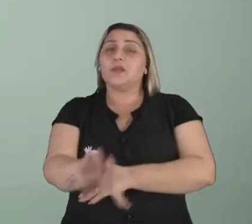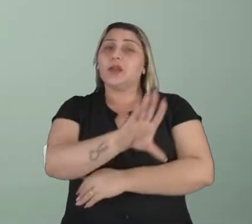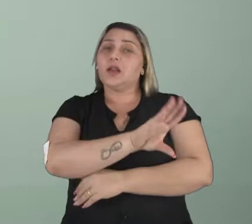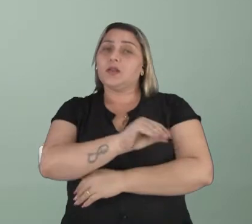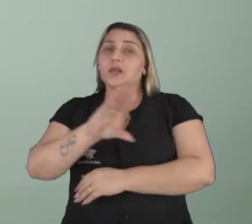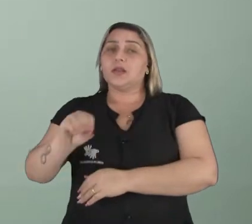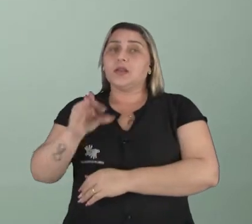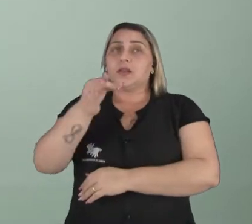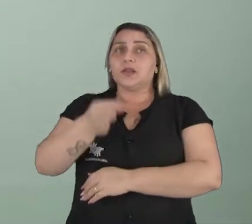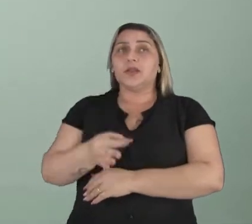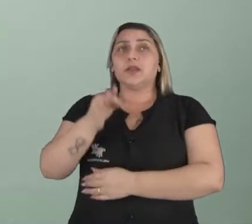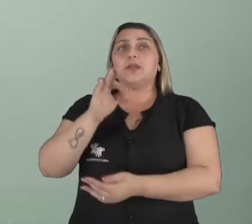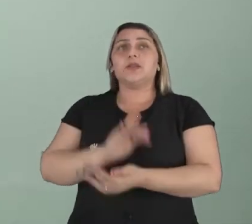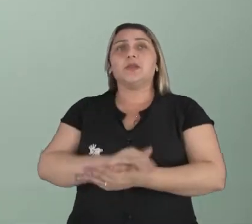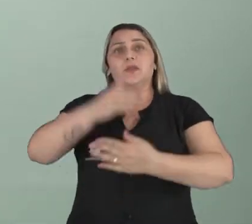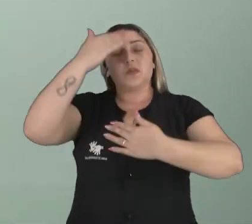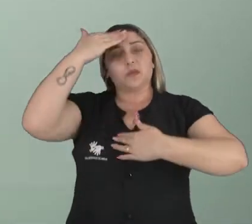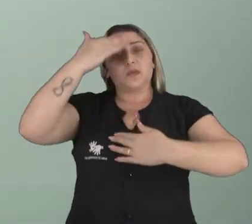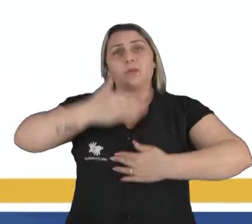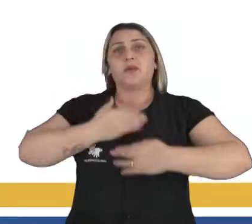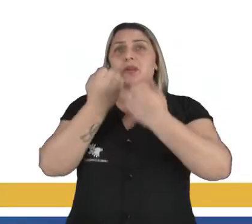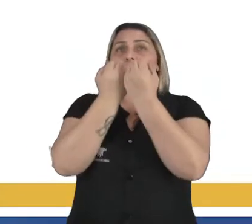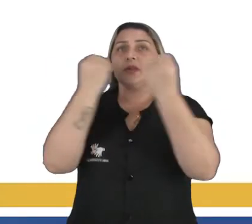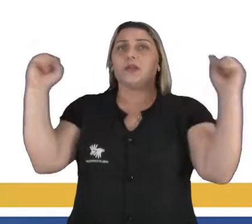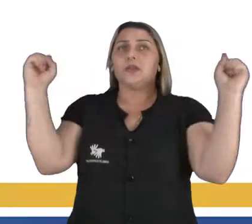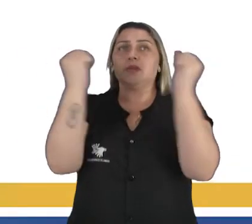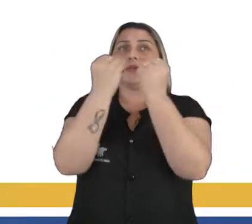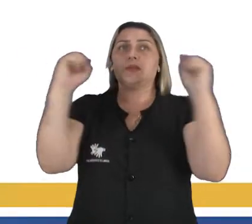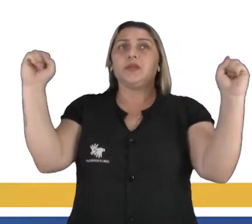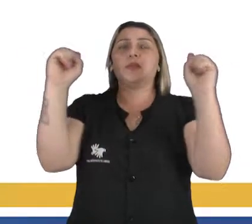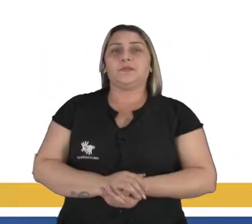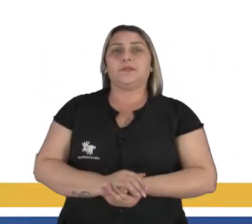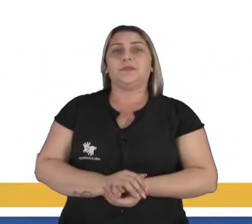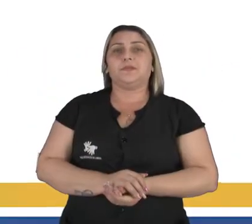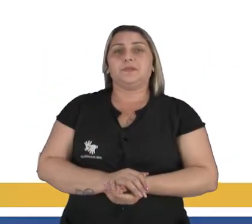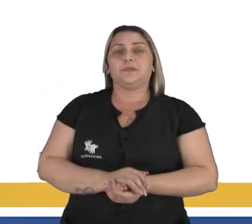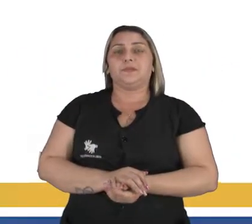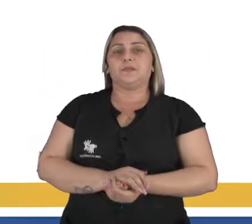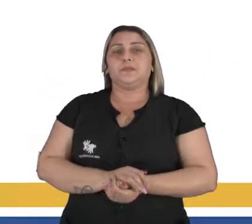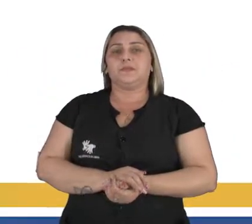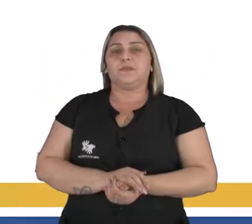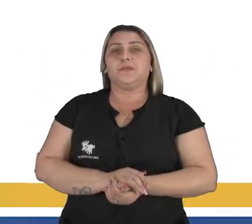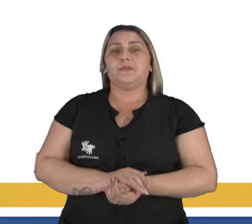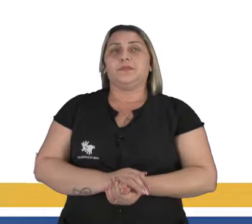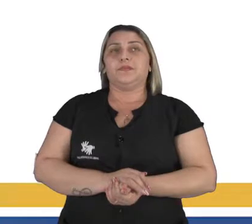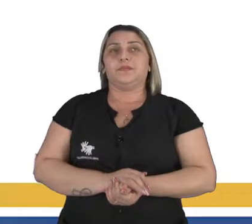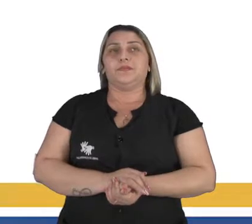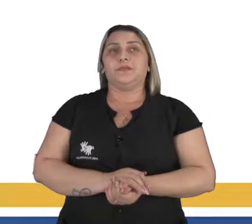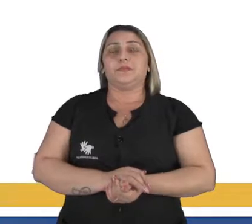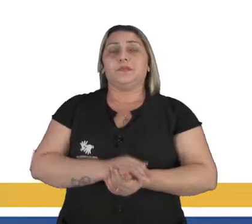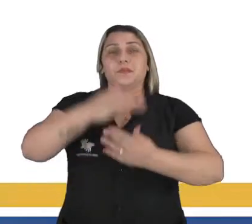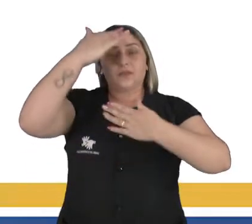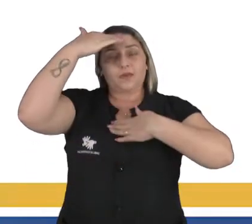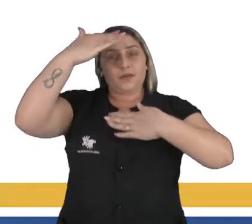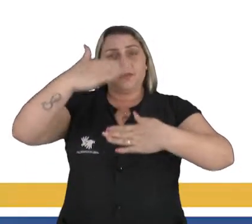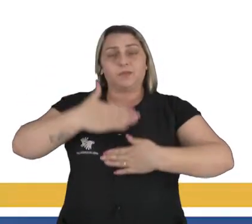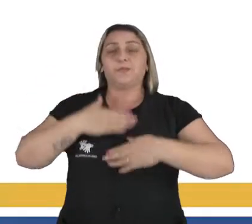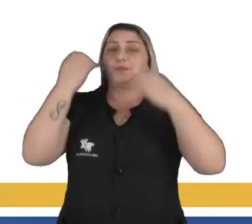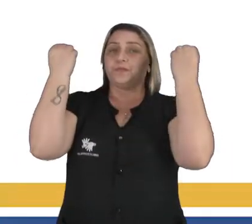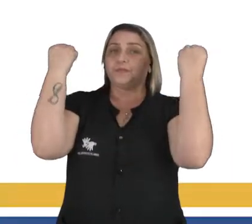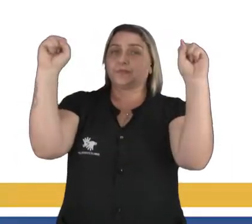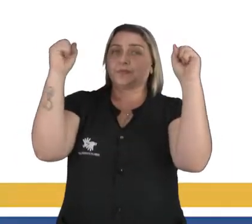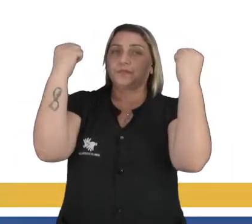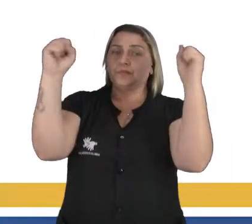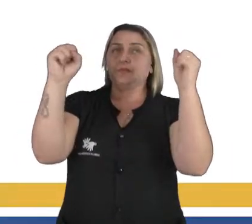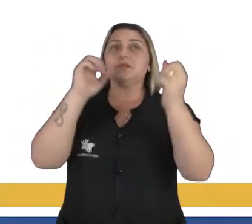Tá certo vamos seguir aqui falando de coco na educação física Então vamos falar sobre o corpo